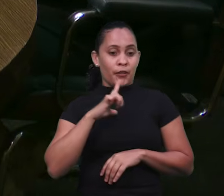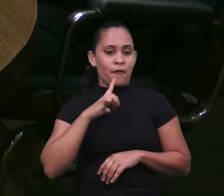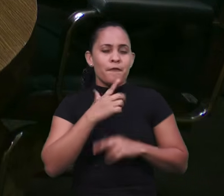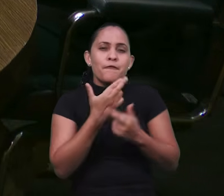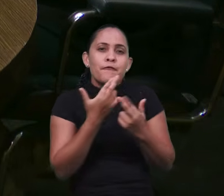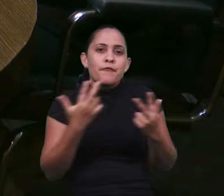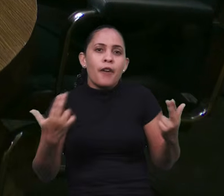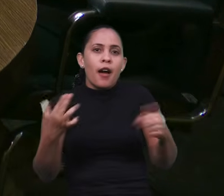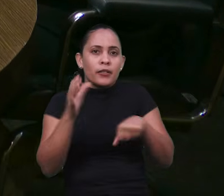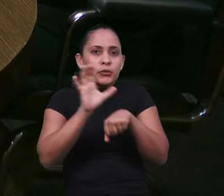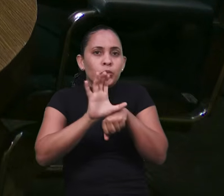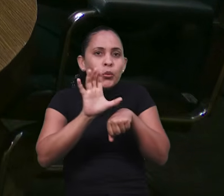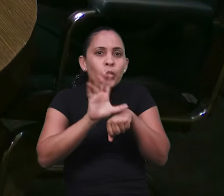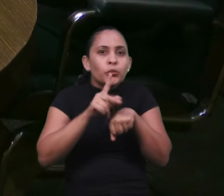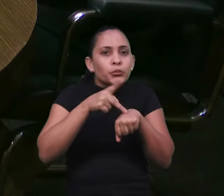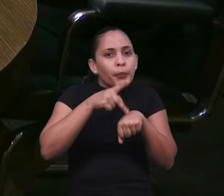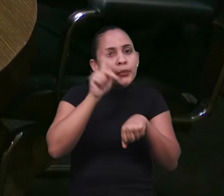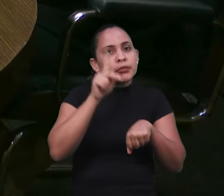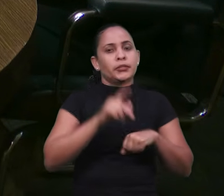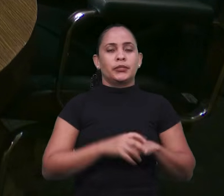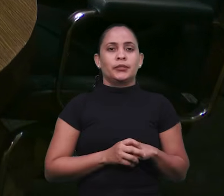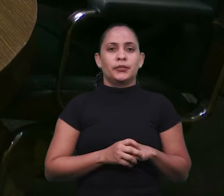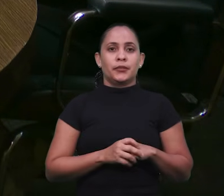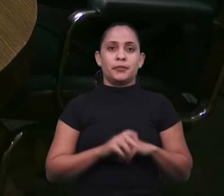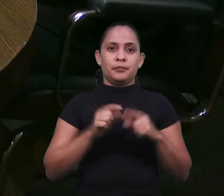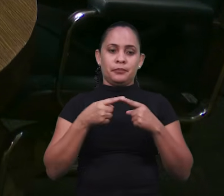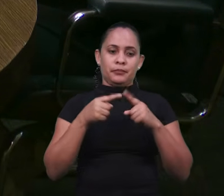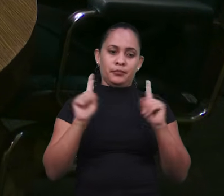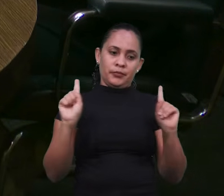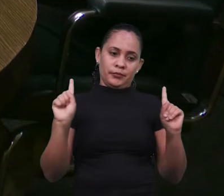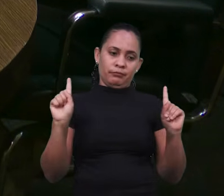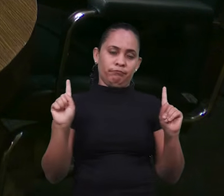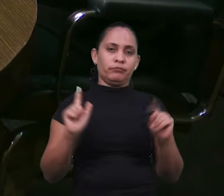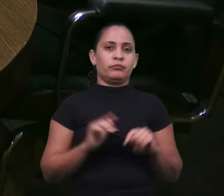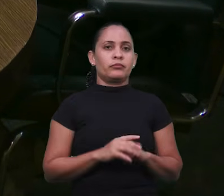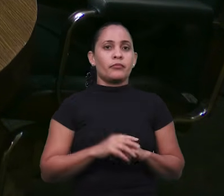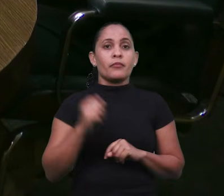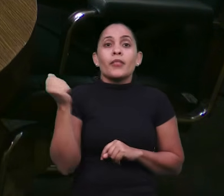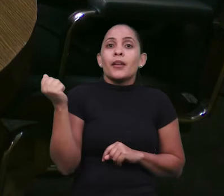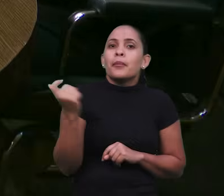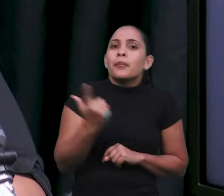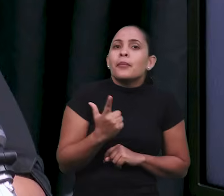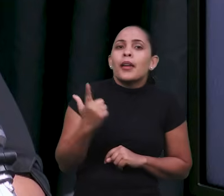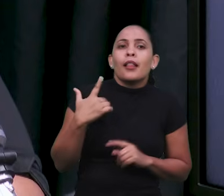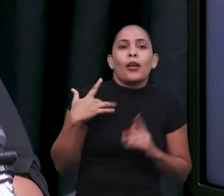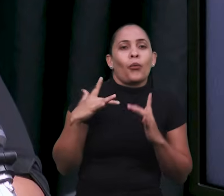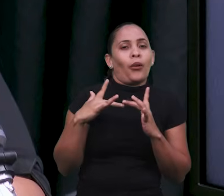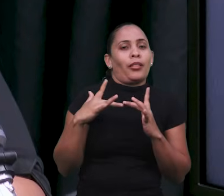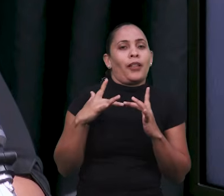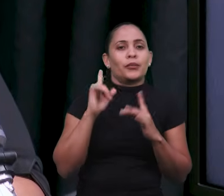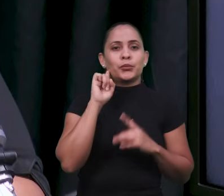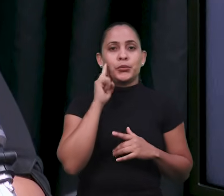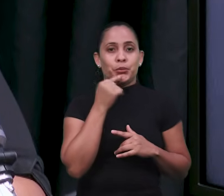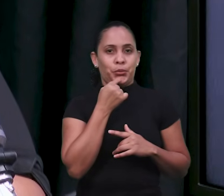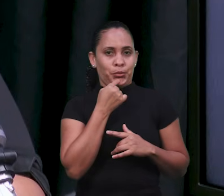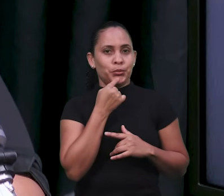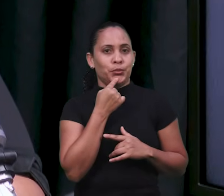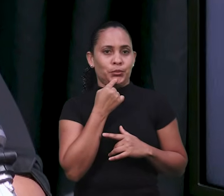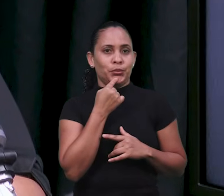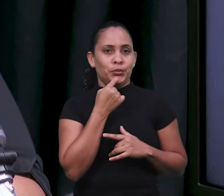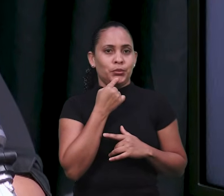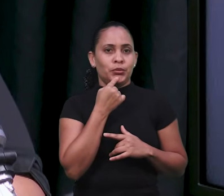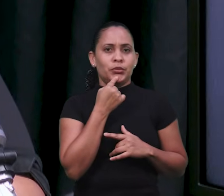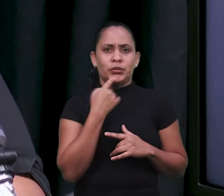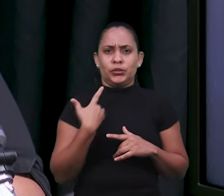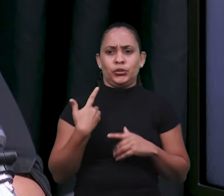muitos cursos pós, mas nada é melhor do que o contato com o surdo.